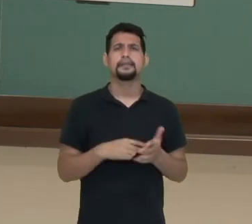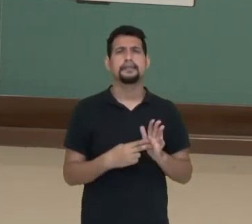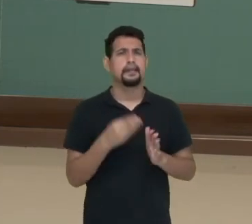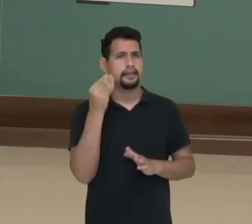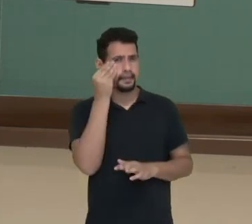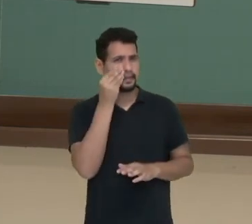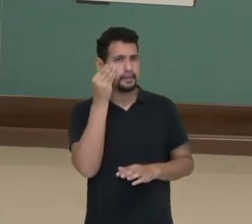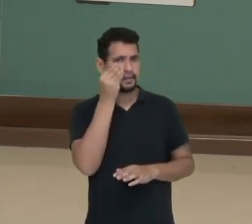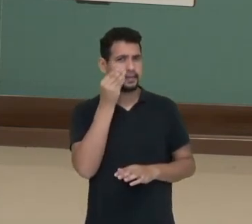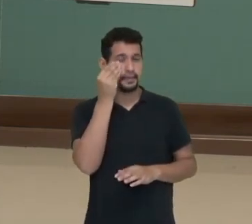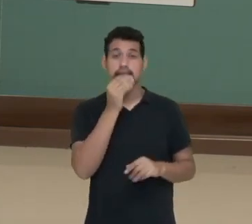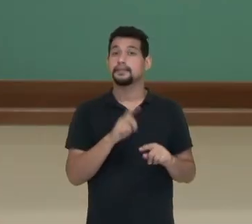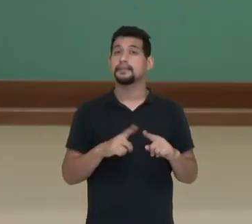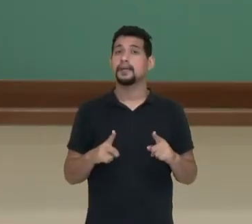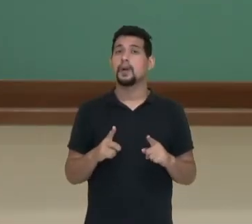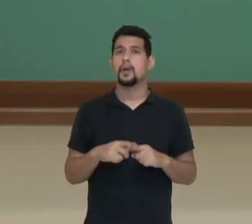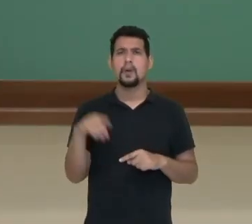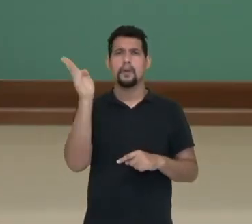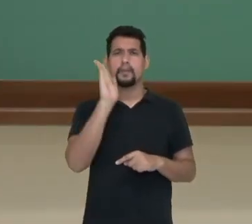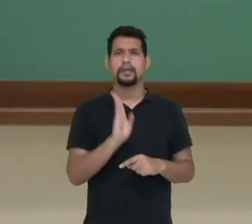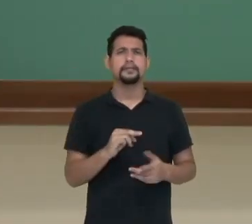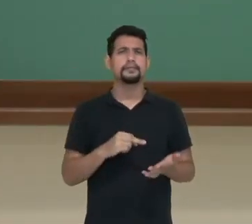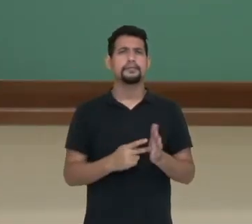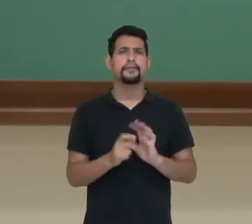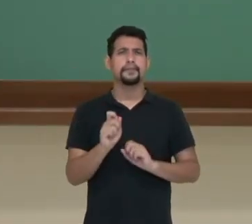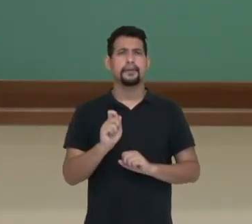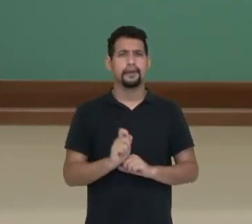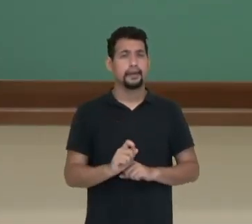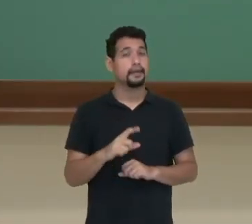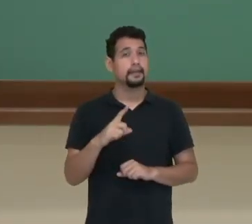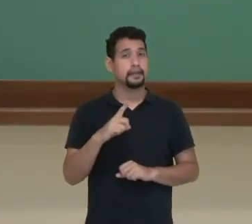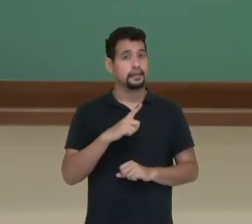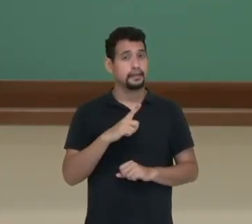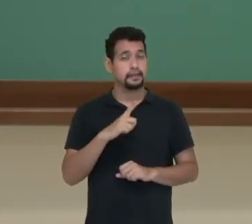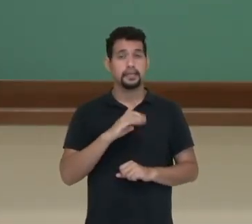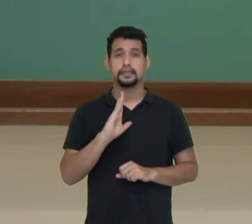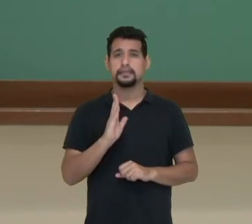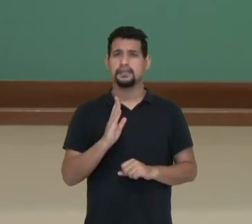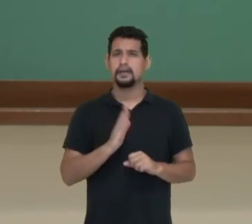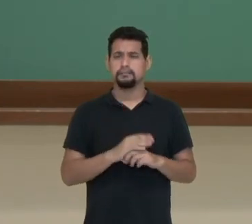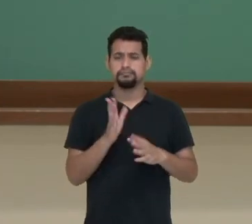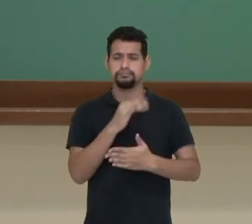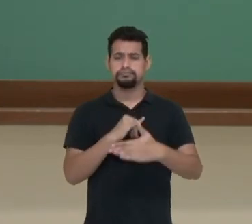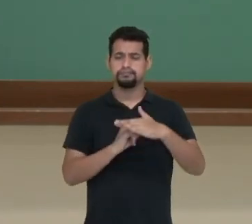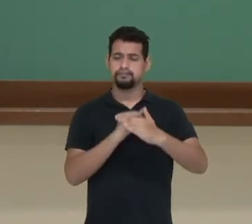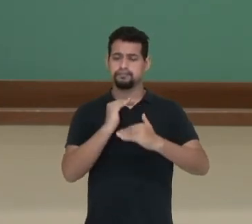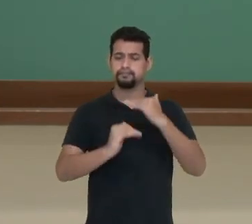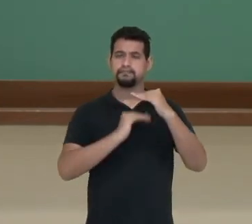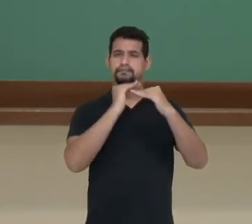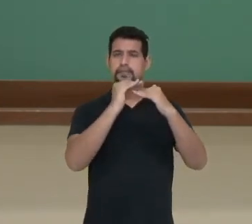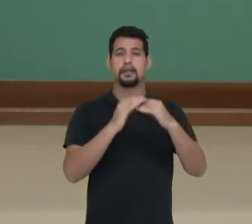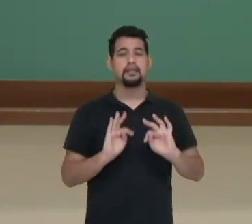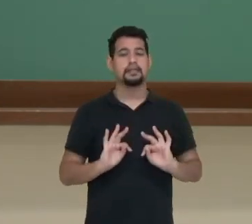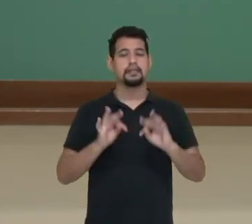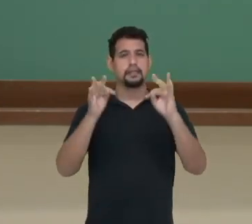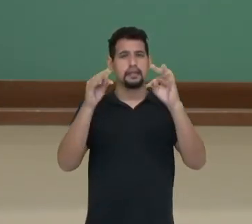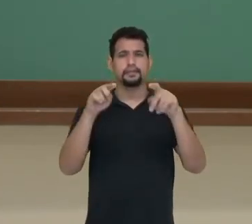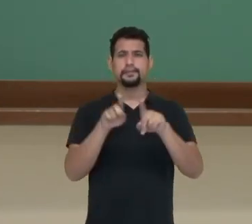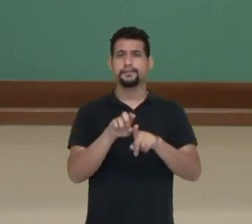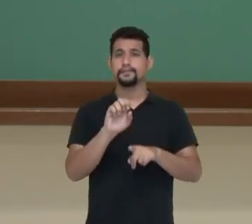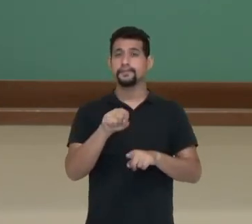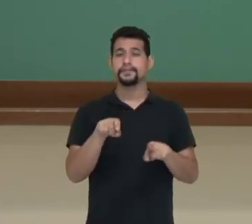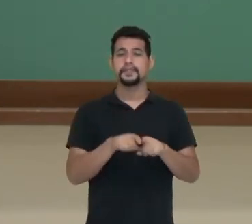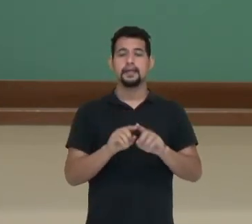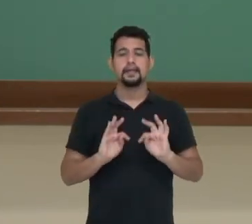teste. Então a Marinha Brasileira ela mantém ainda um grande instituto de desenvolvimento de tecnologia e